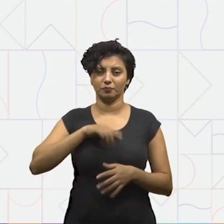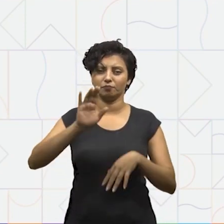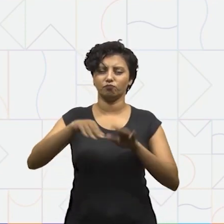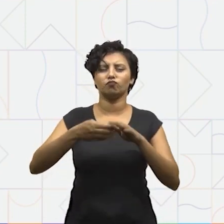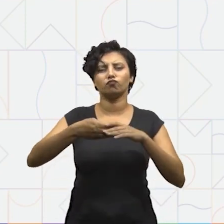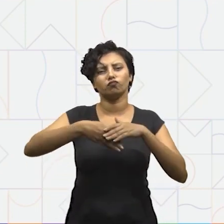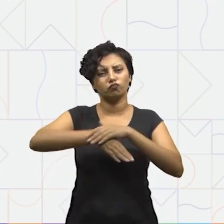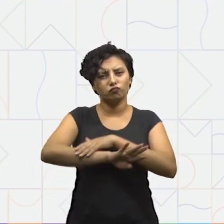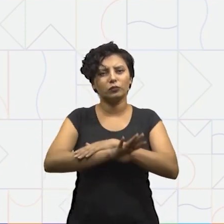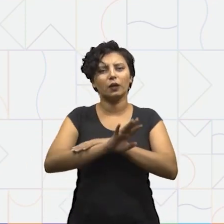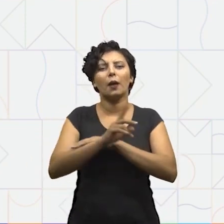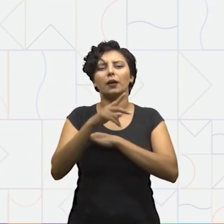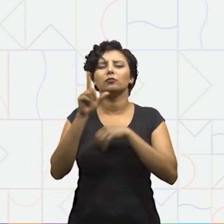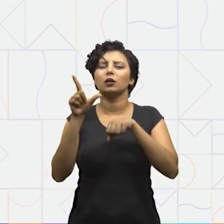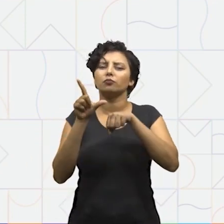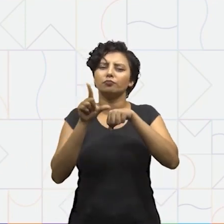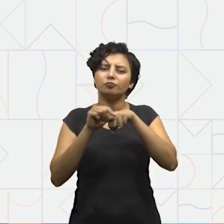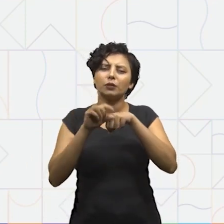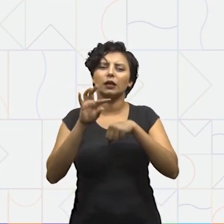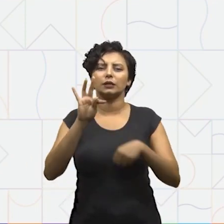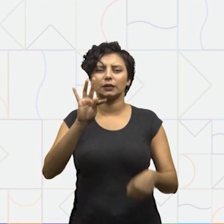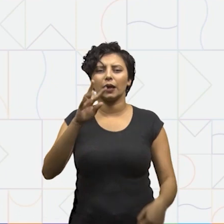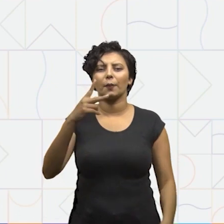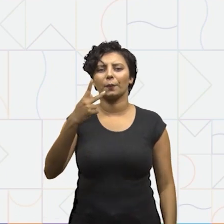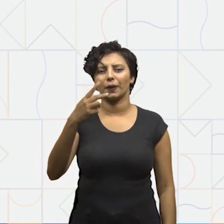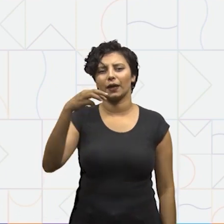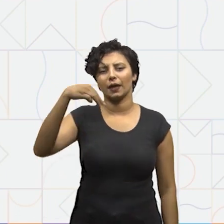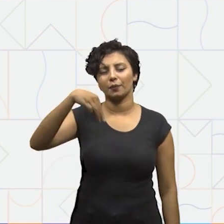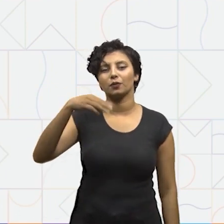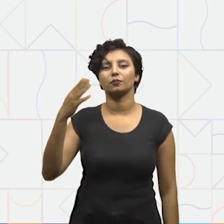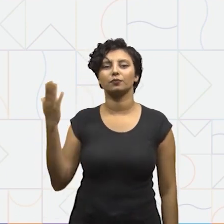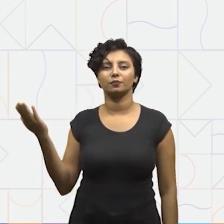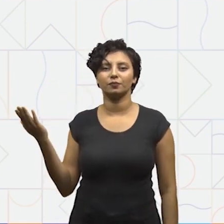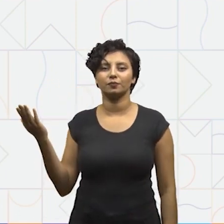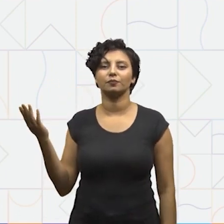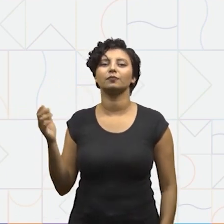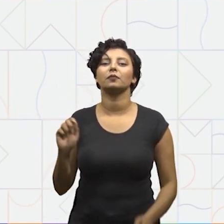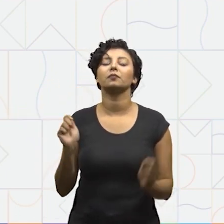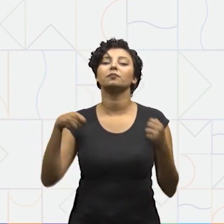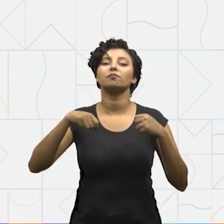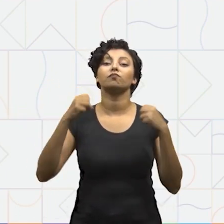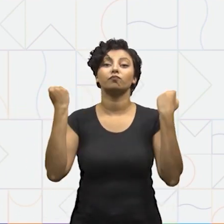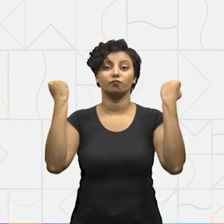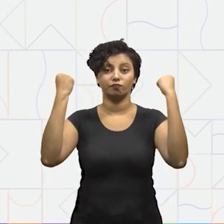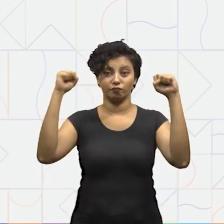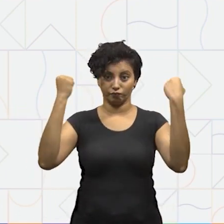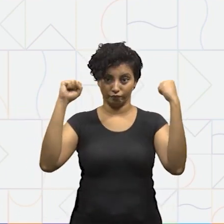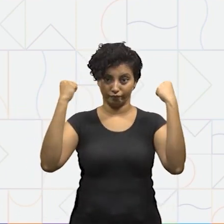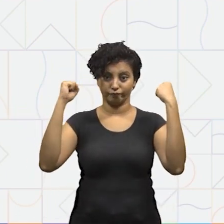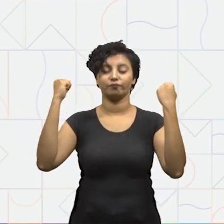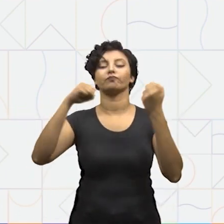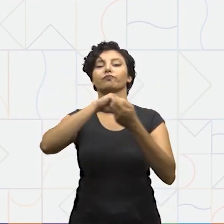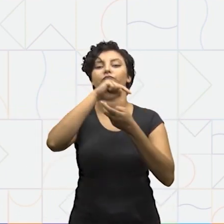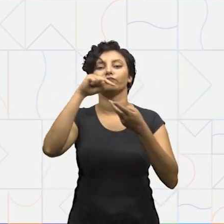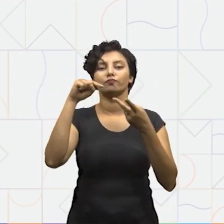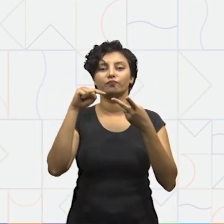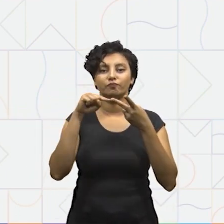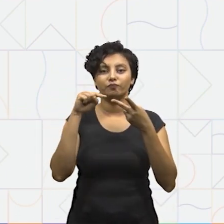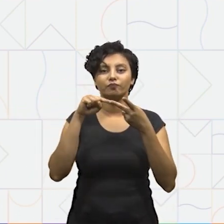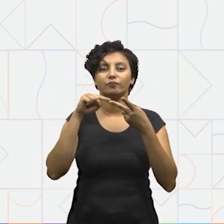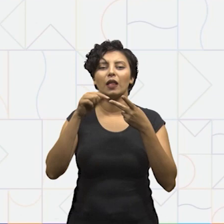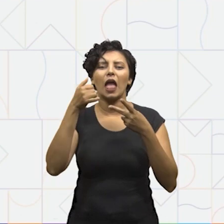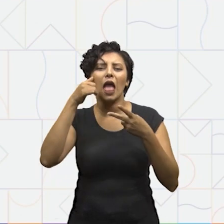Existem alguns hábitos que podem diminuir os efeitos da TPM. São eles: realização regular de atividade